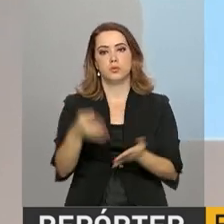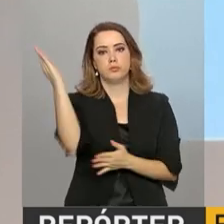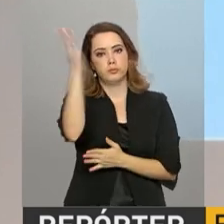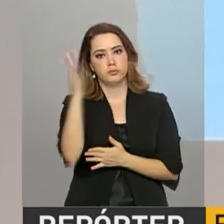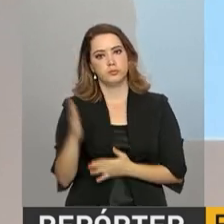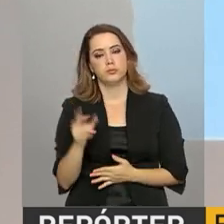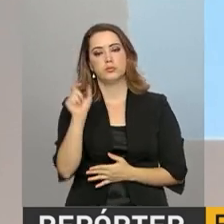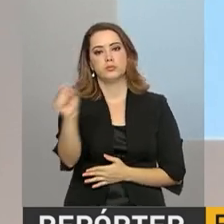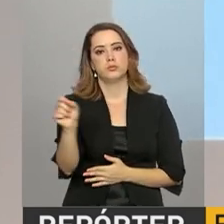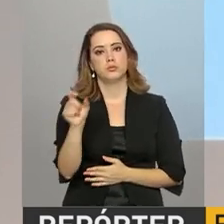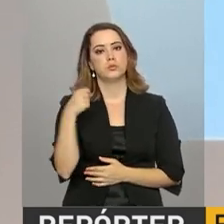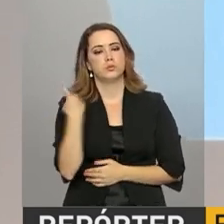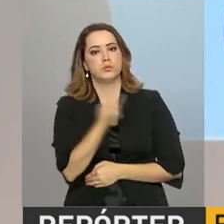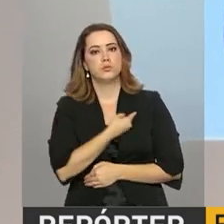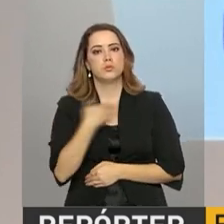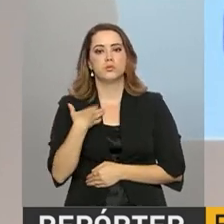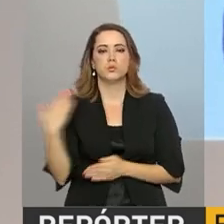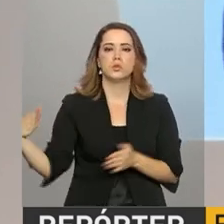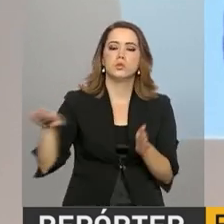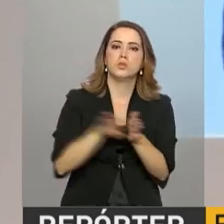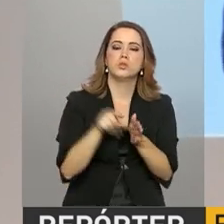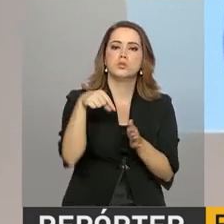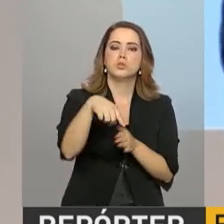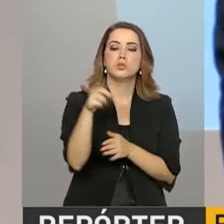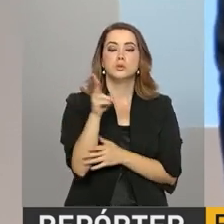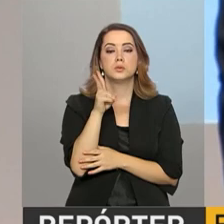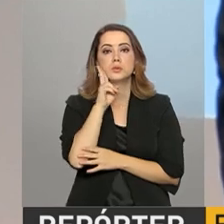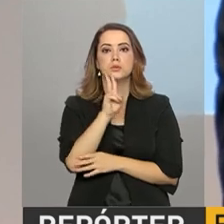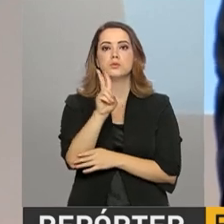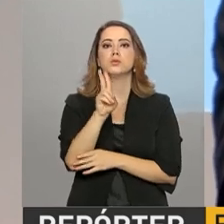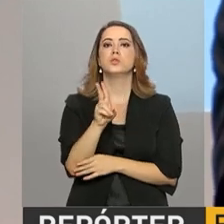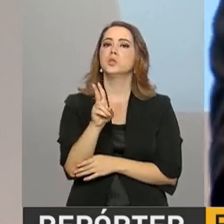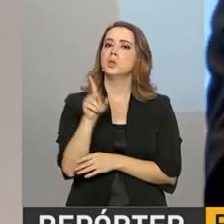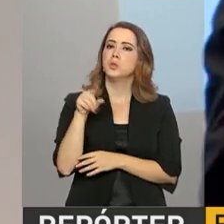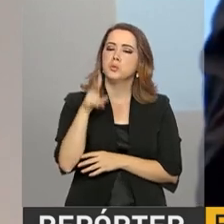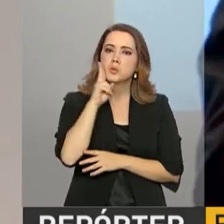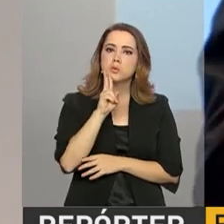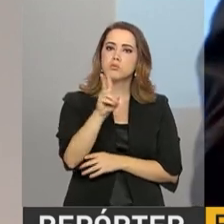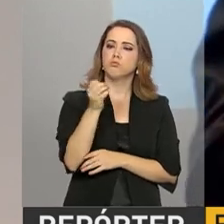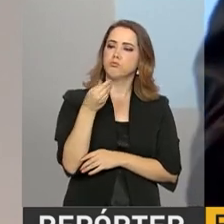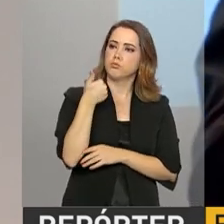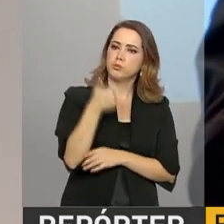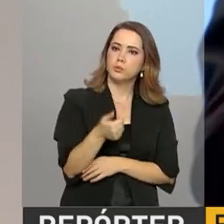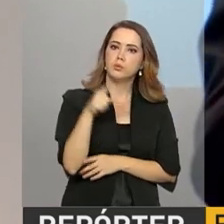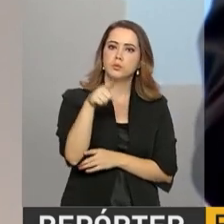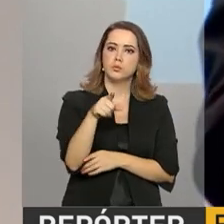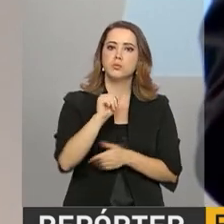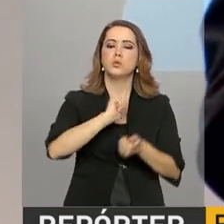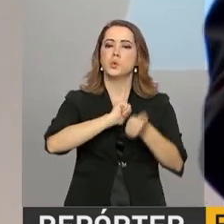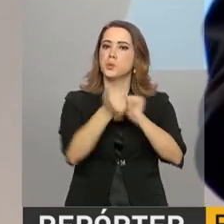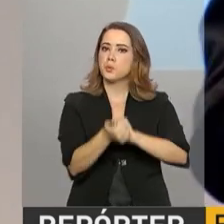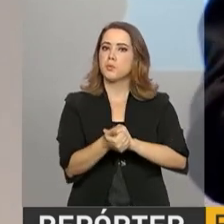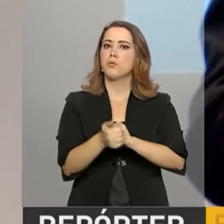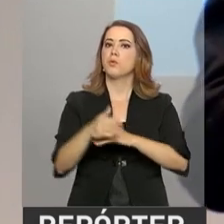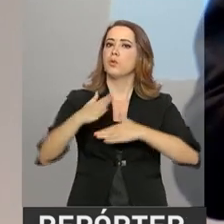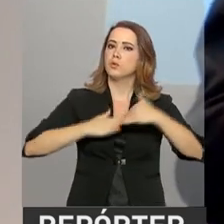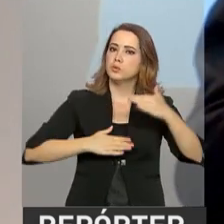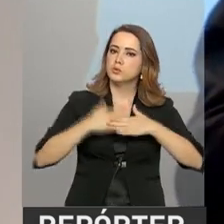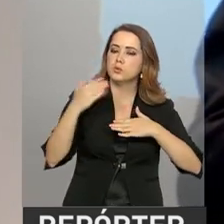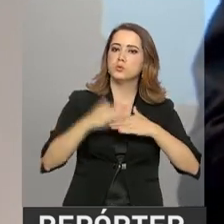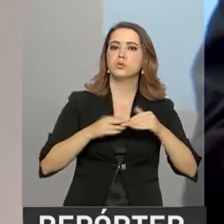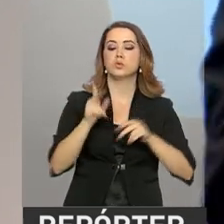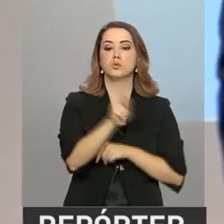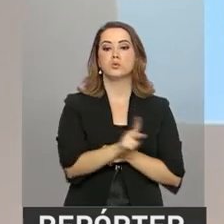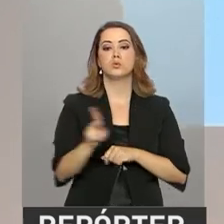país é que nós venhamos a valorizar a prática e valorizar as atividades com os